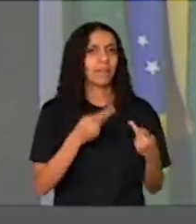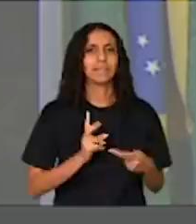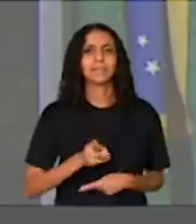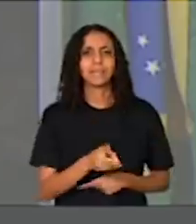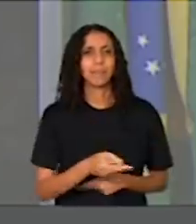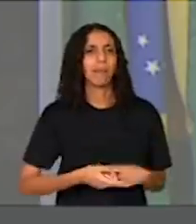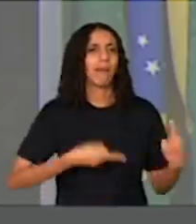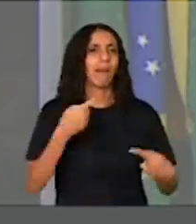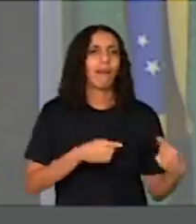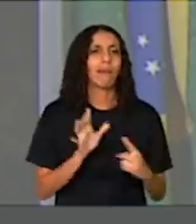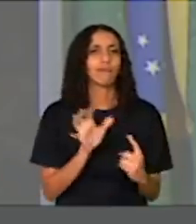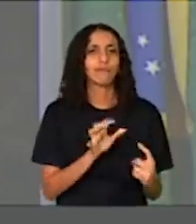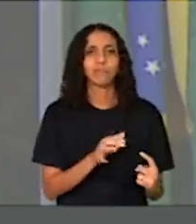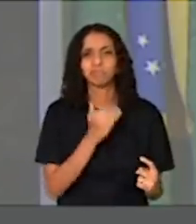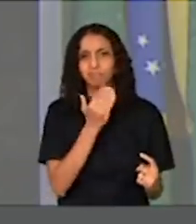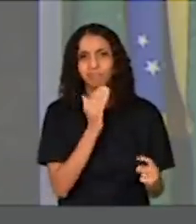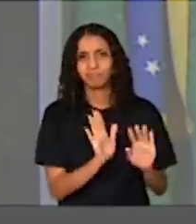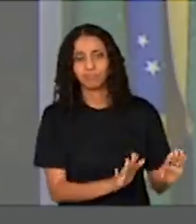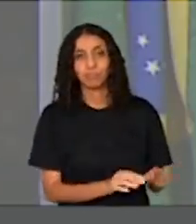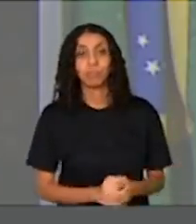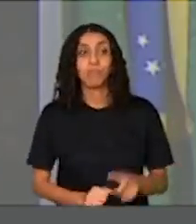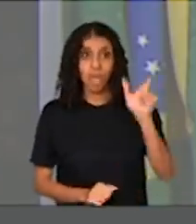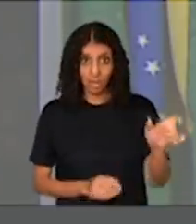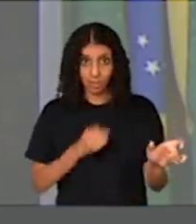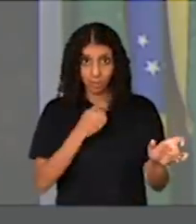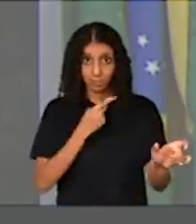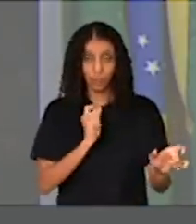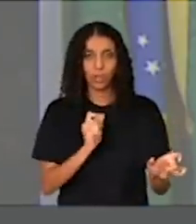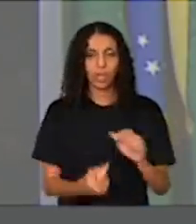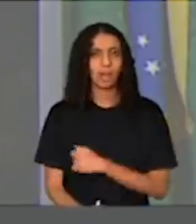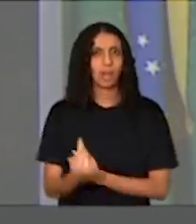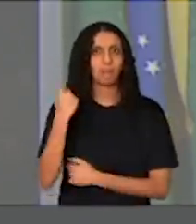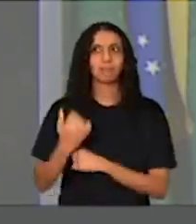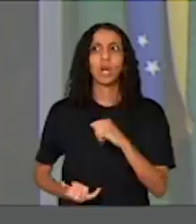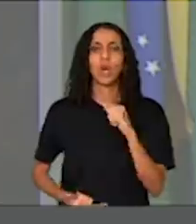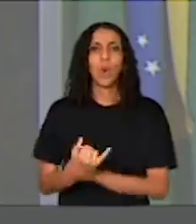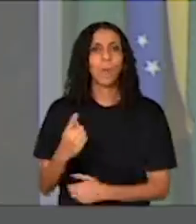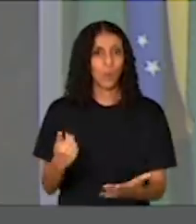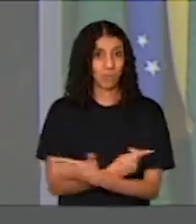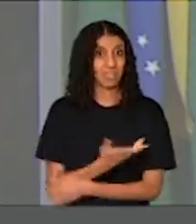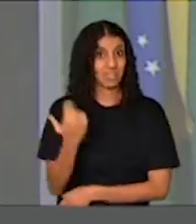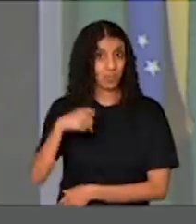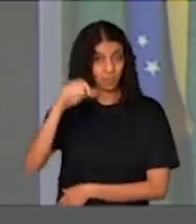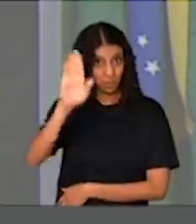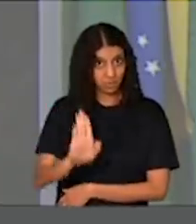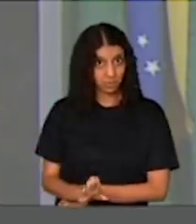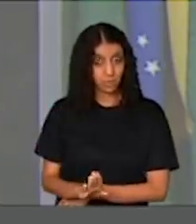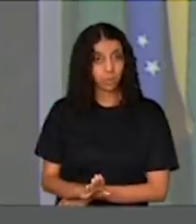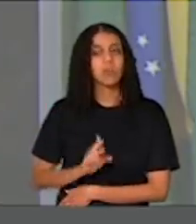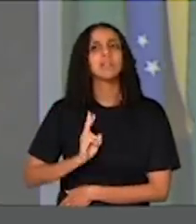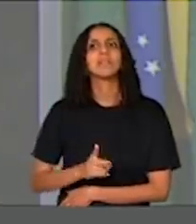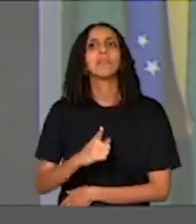politiqueiras inúteis afirmou que desde o golpe que houve na democracia brasileira nós